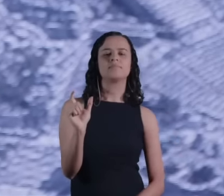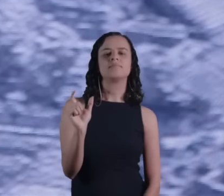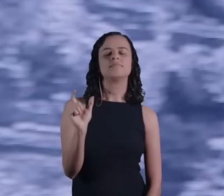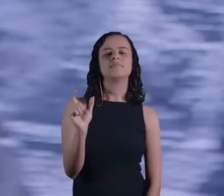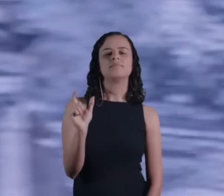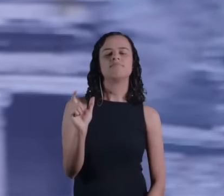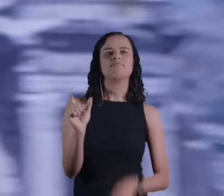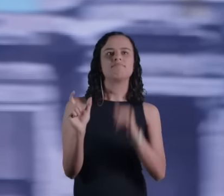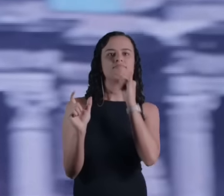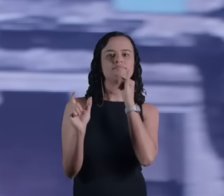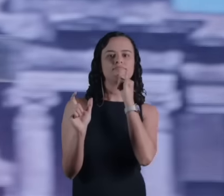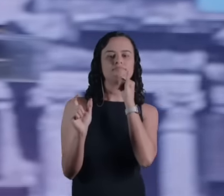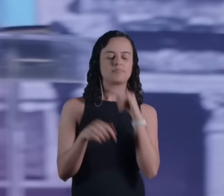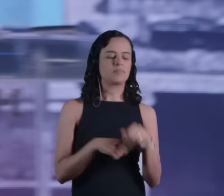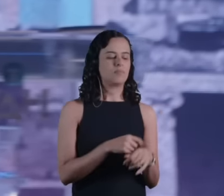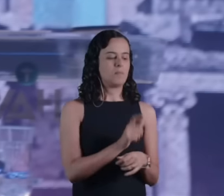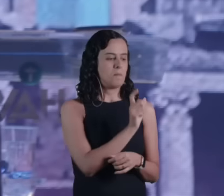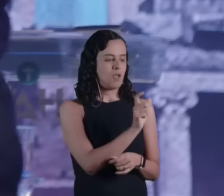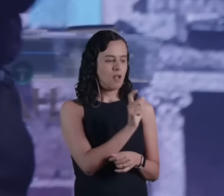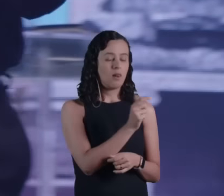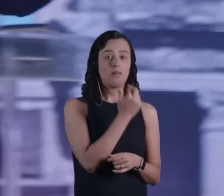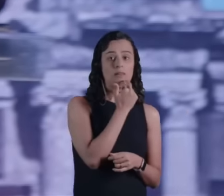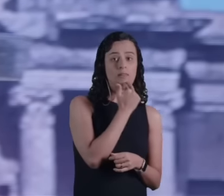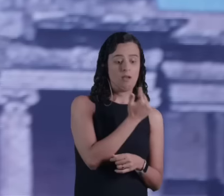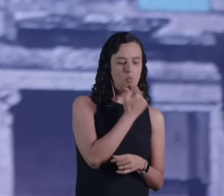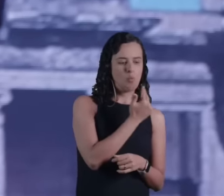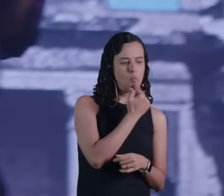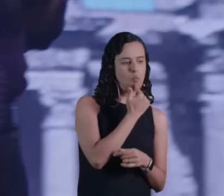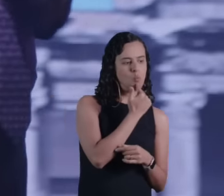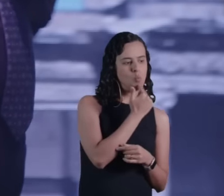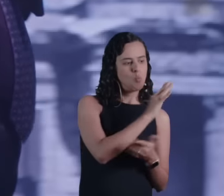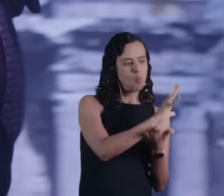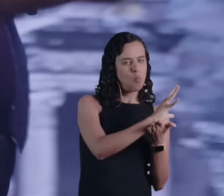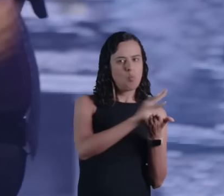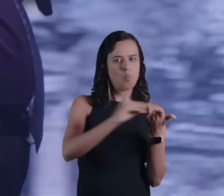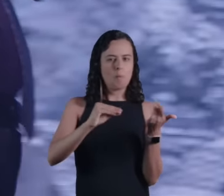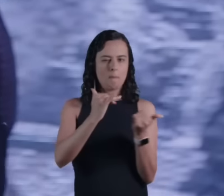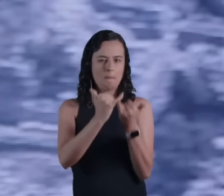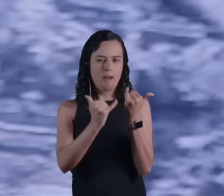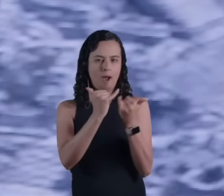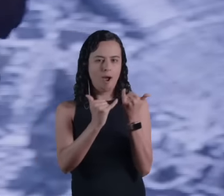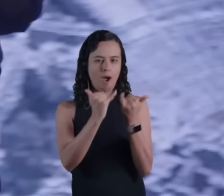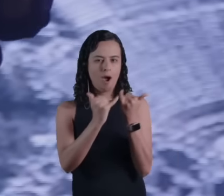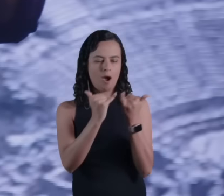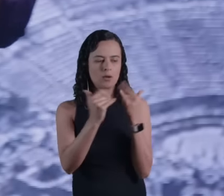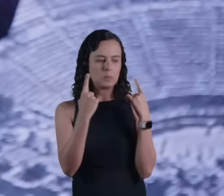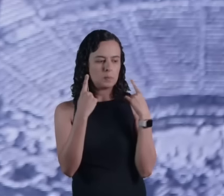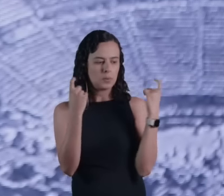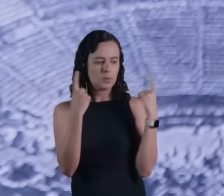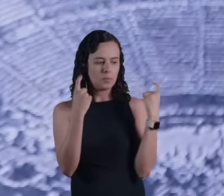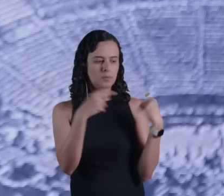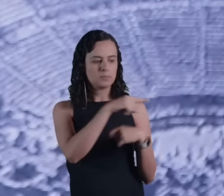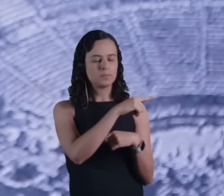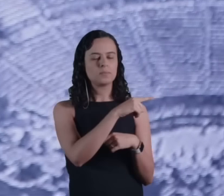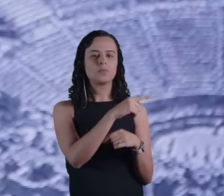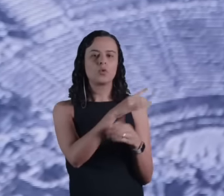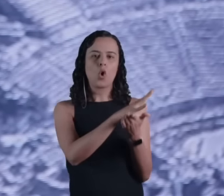pega uma palavra numa língua e copia o som dela para outra língua. Por exemplo,